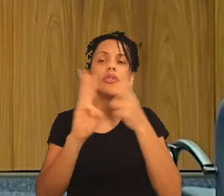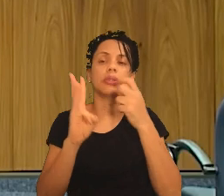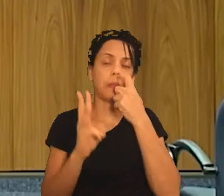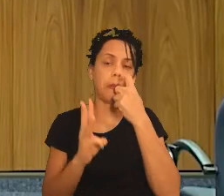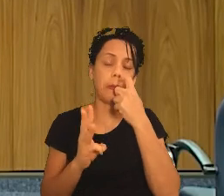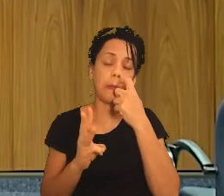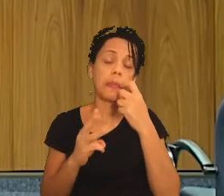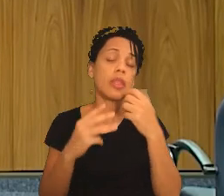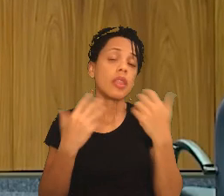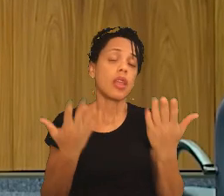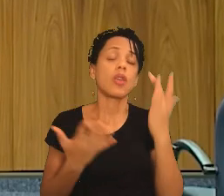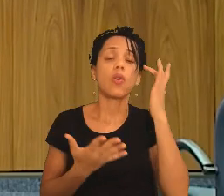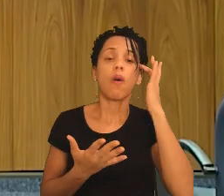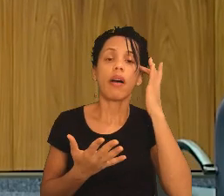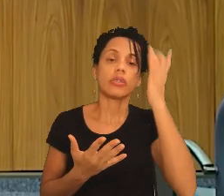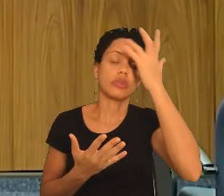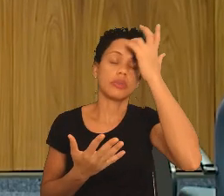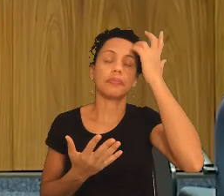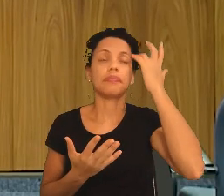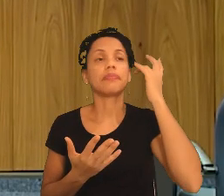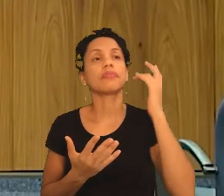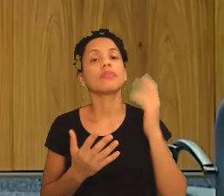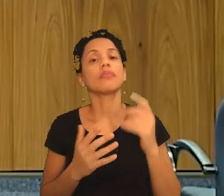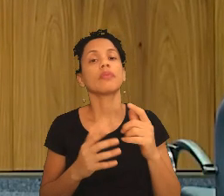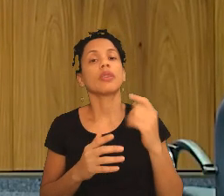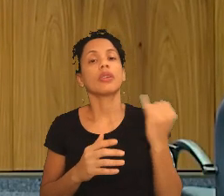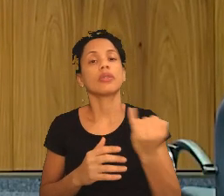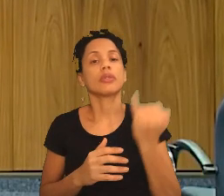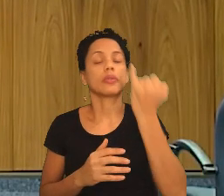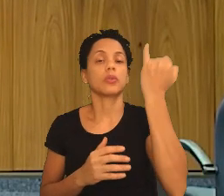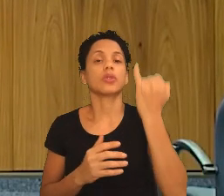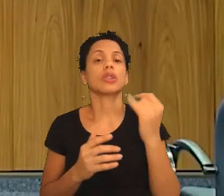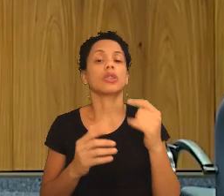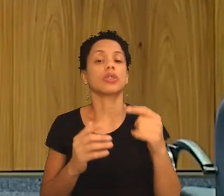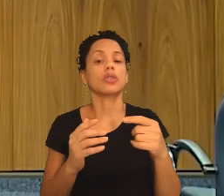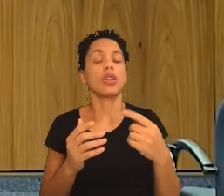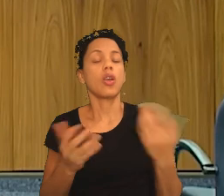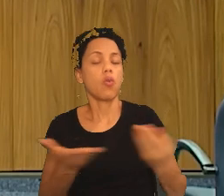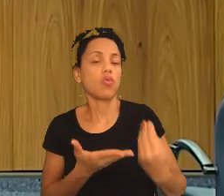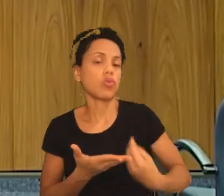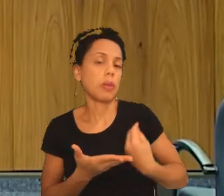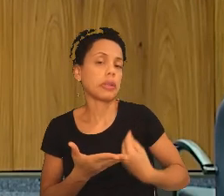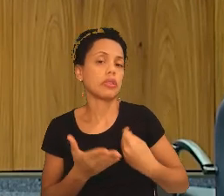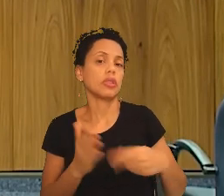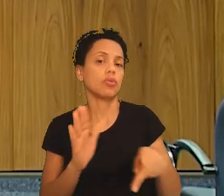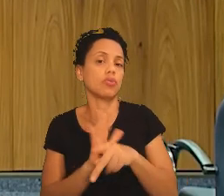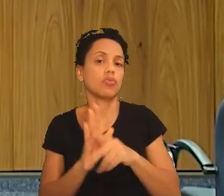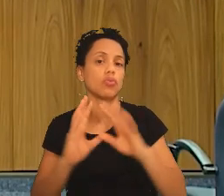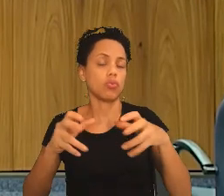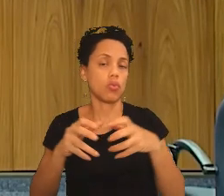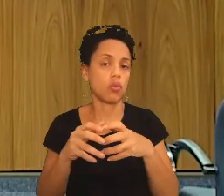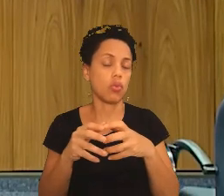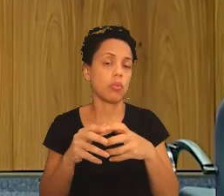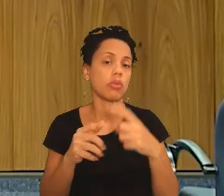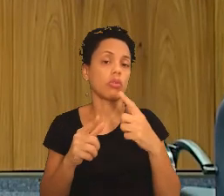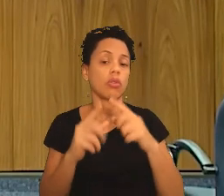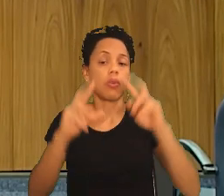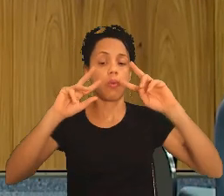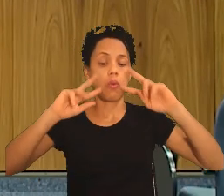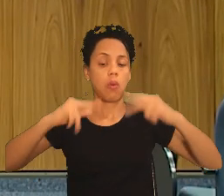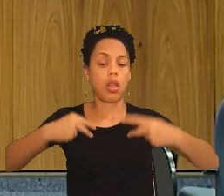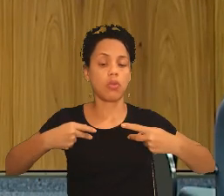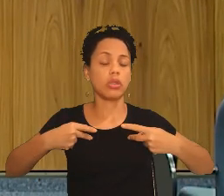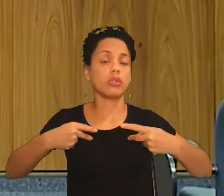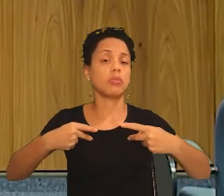essas naturalizações com as quais a gente se depara, contrapor as memórias dos indígenas, contrapor as visões dos indígenas,